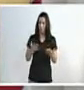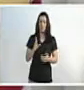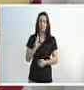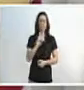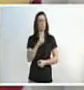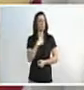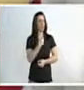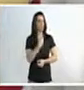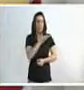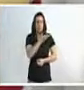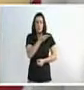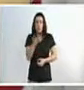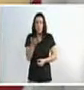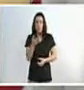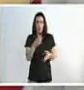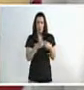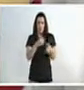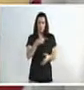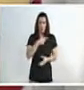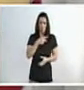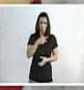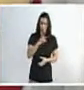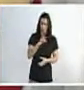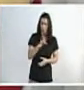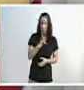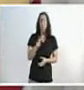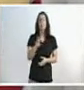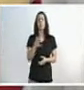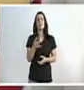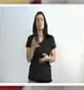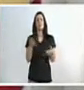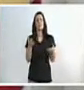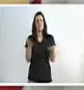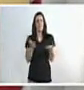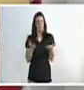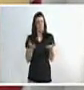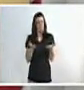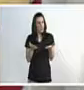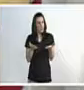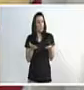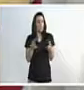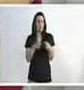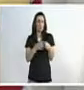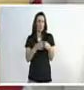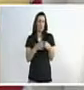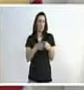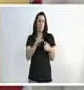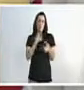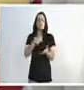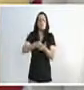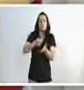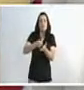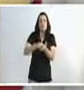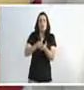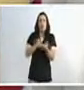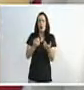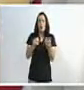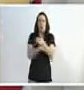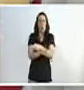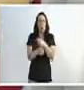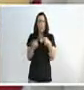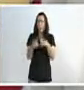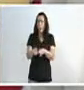eu tenho certeza que a minha bancada vai fazer isso, nas atuais condições, a nossa bancada vai batalhar aqui no plenário contra e vai